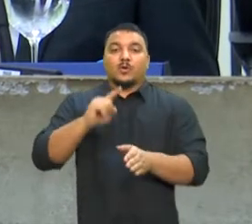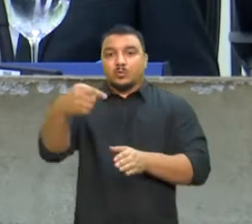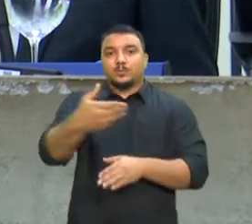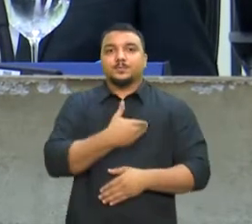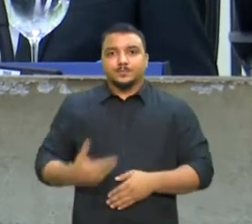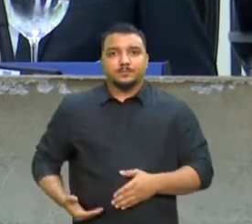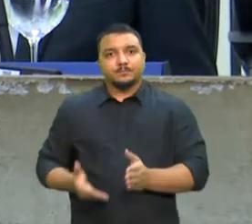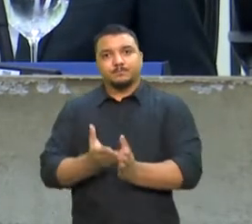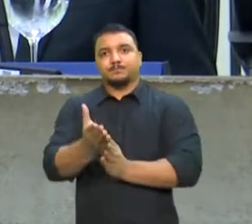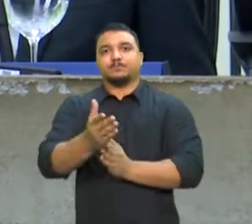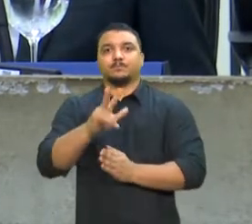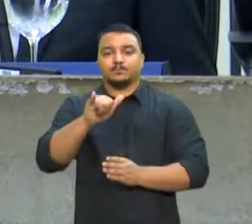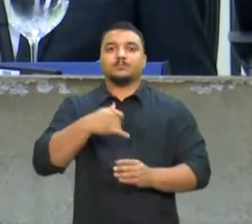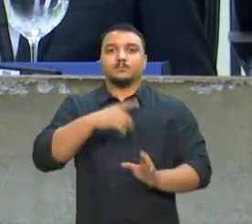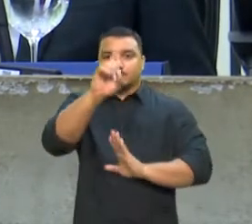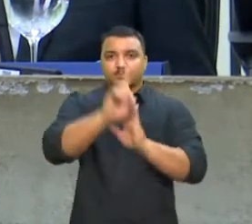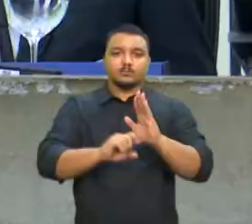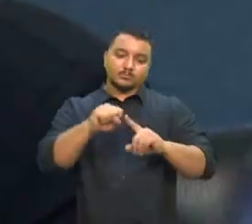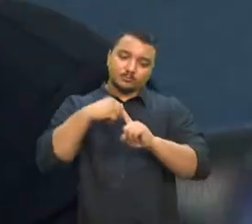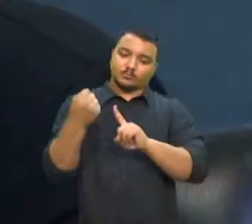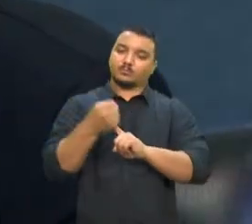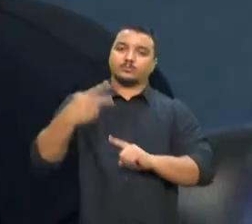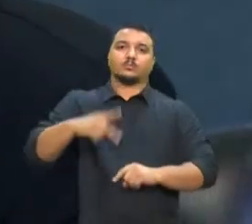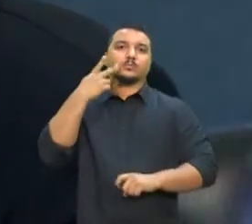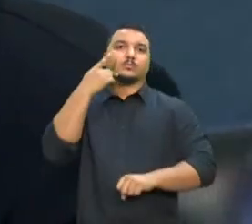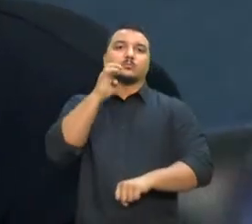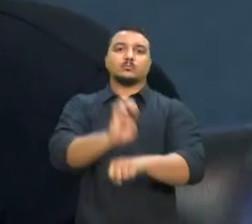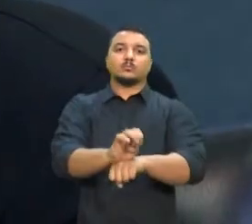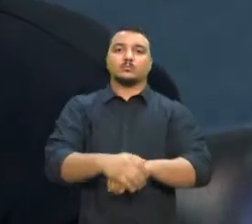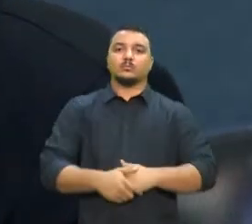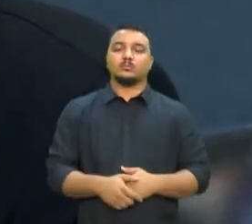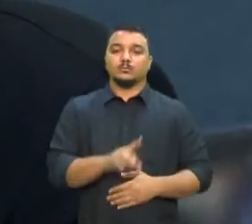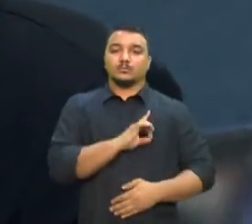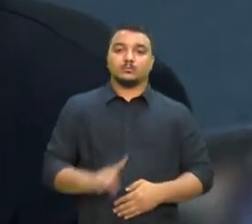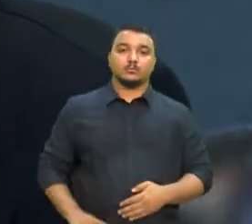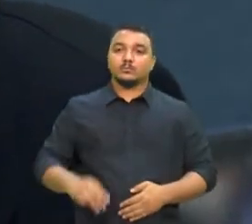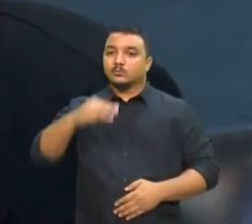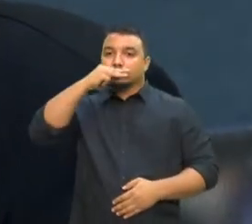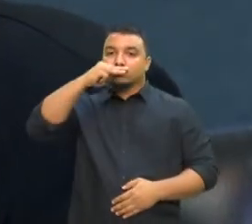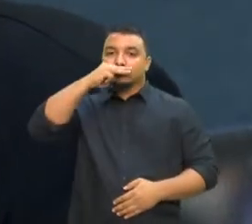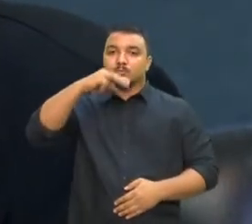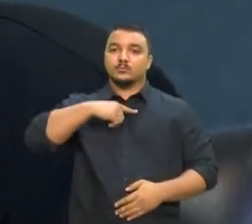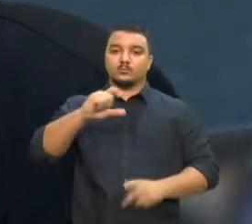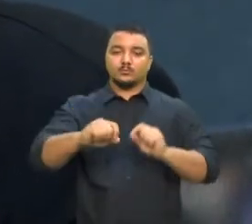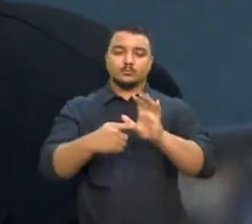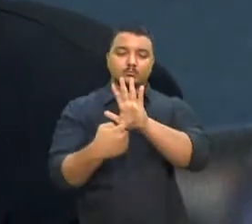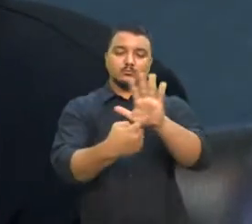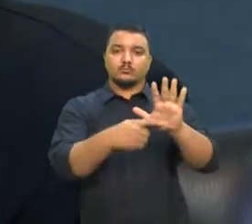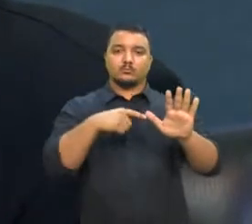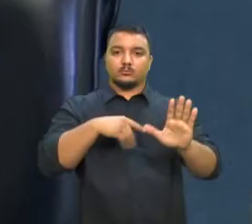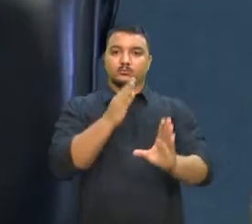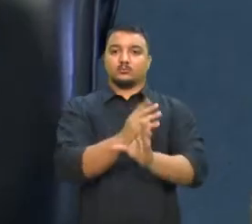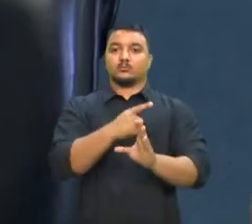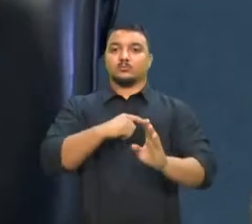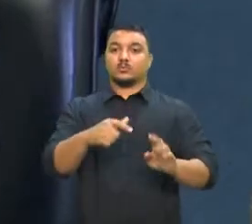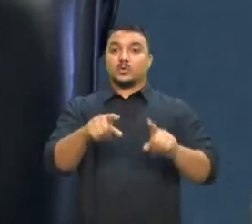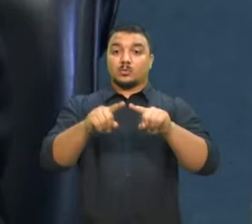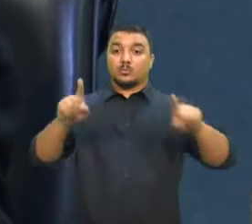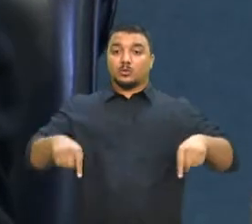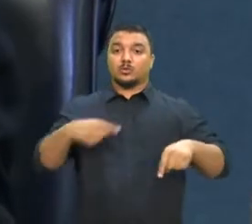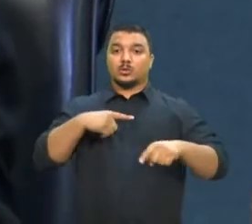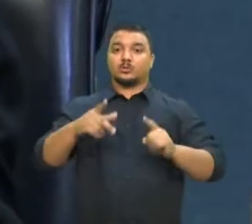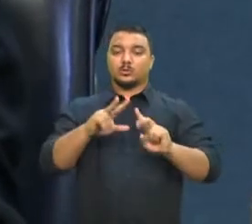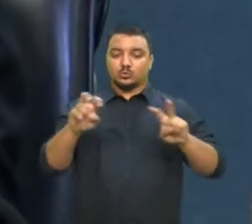se tornar política pública de Estado. O deputado Moisés Braz destacou que o projeto vai fortalecer a política